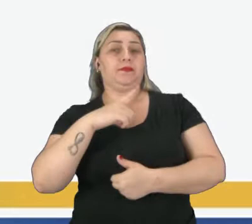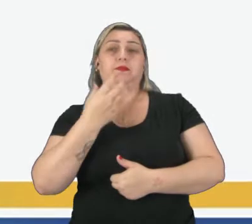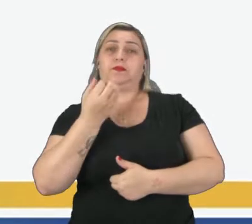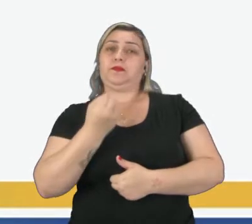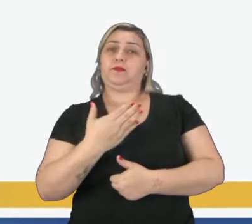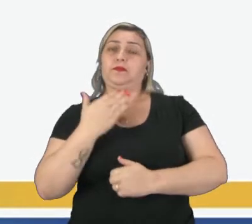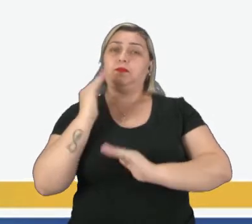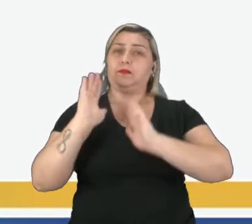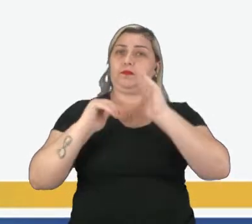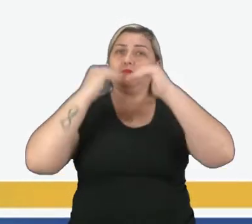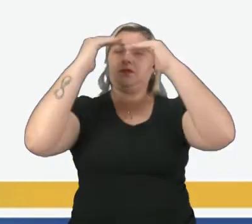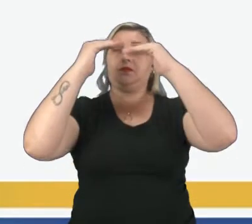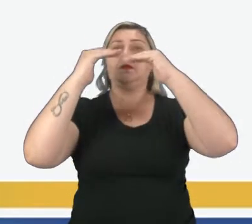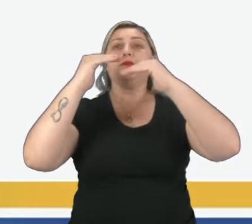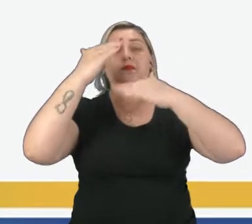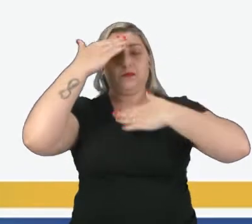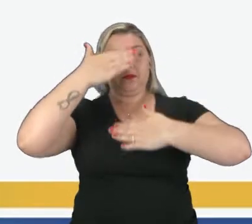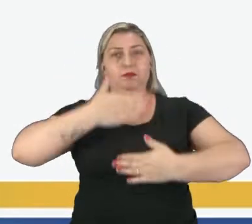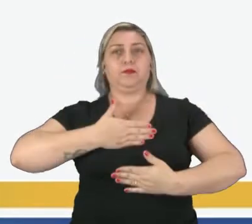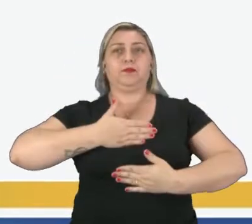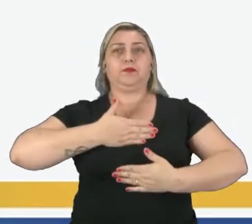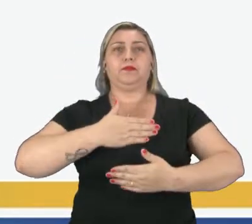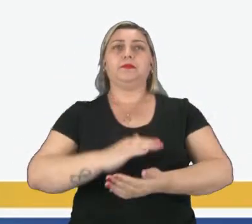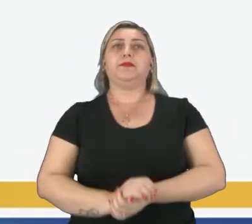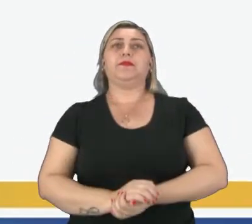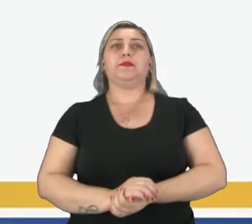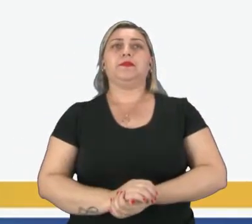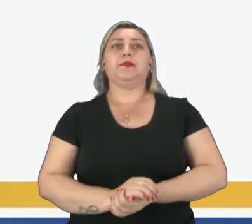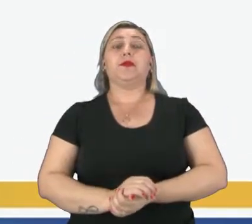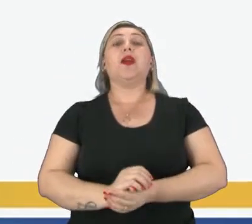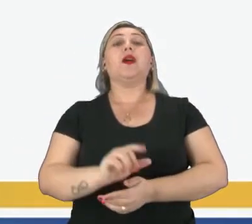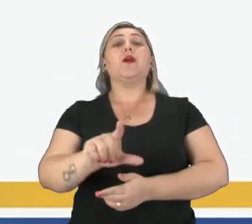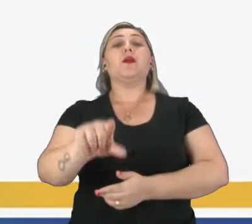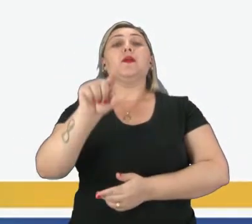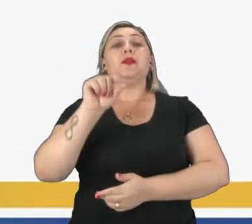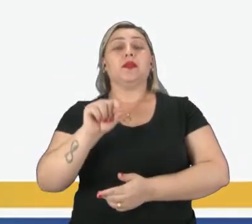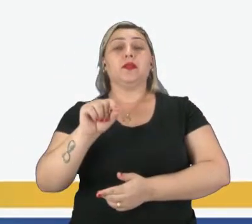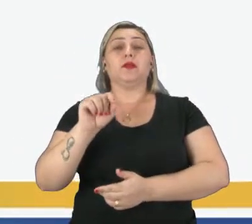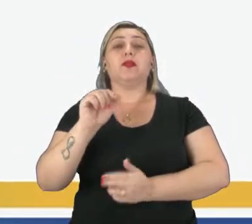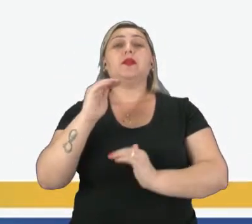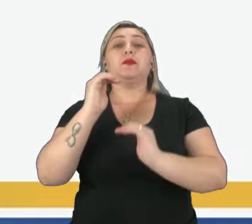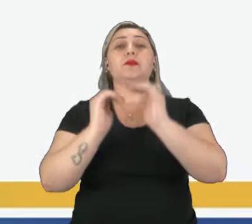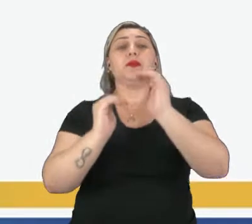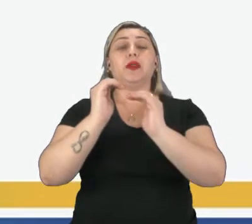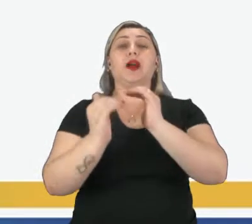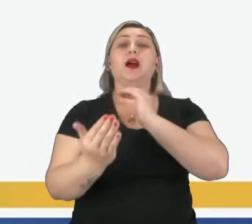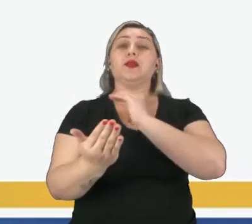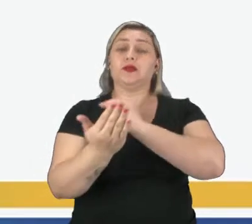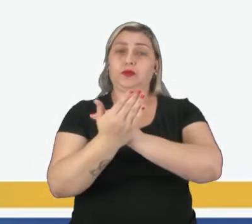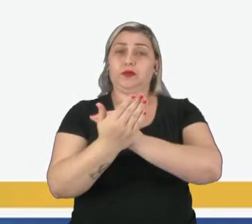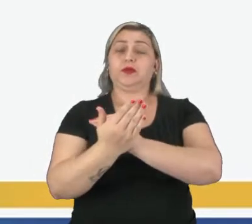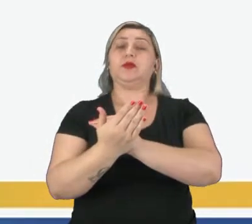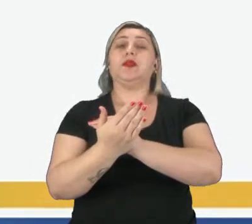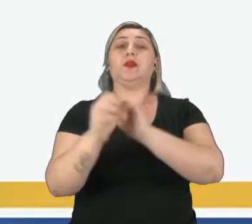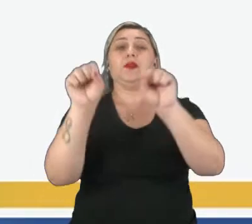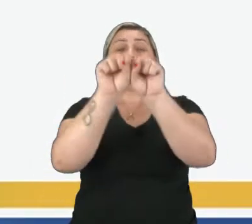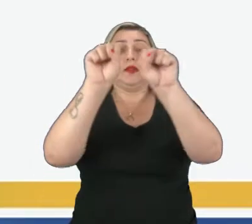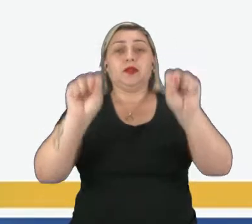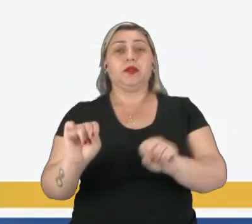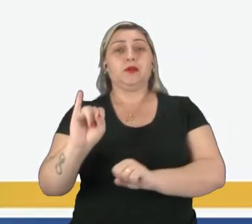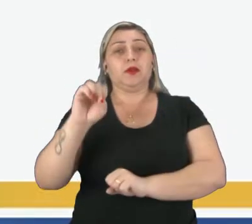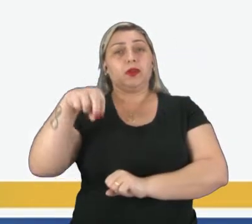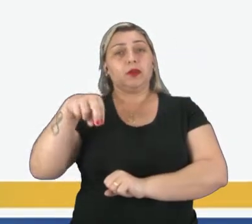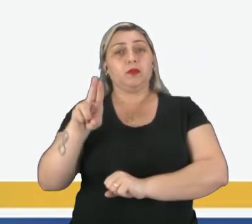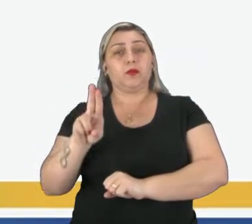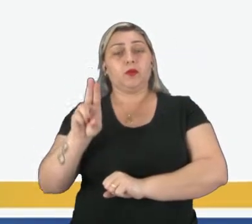bom desenvolvimento físico. Um cardápio balanceado ajuda o sistema imunológico, melhora